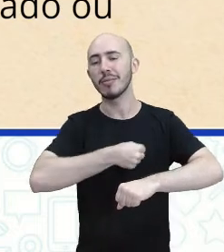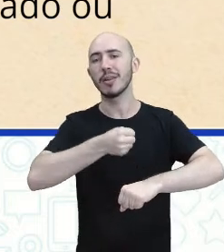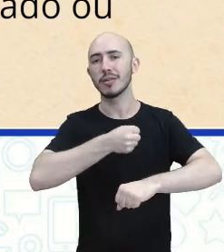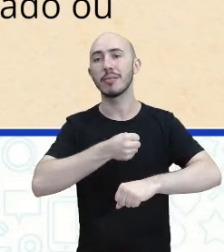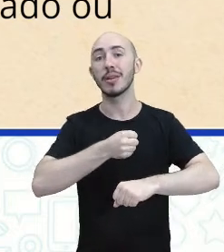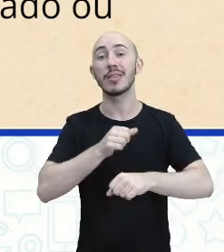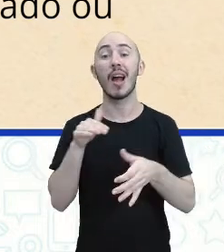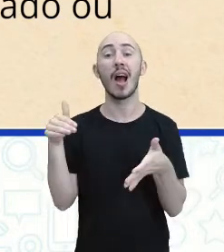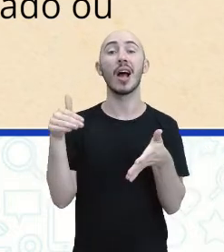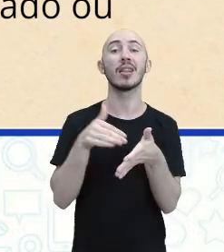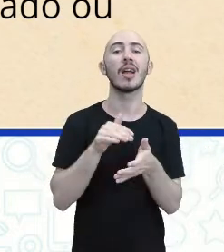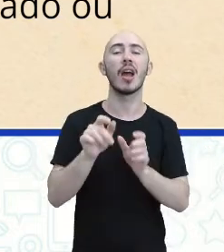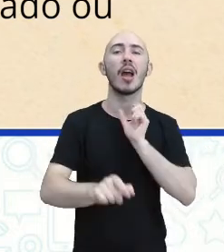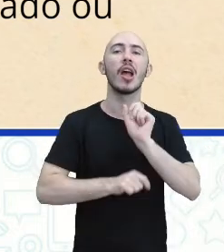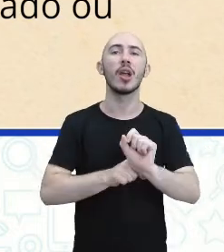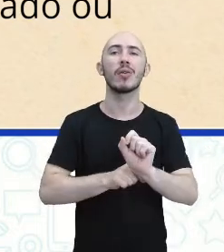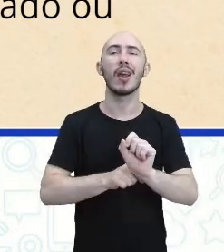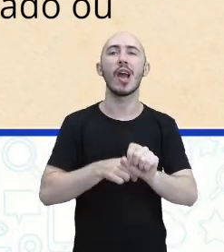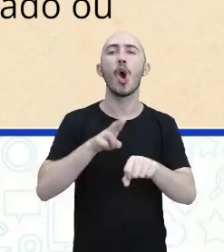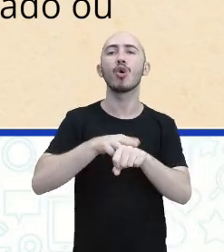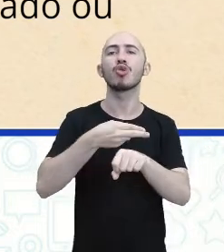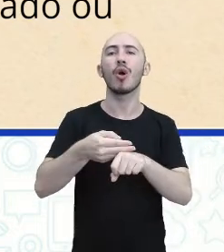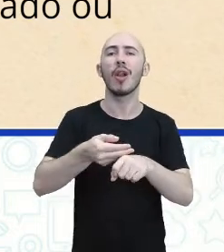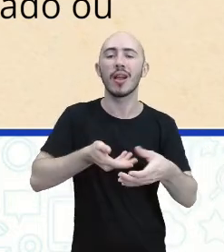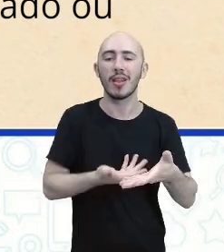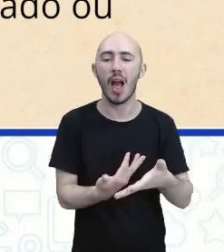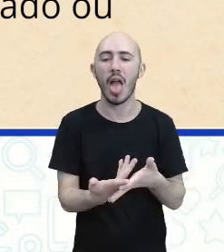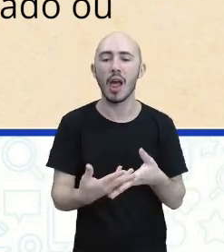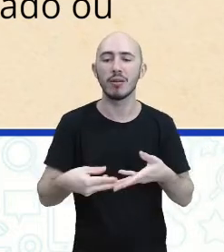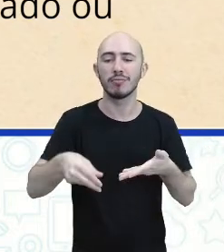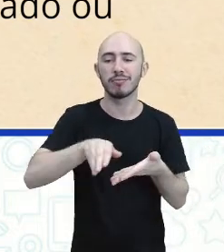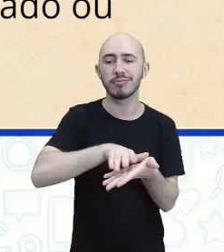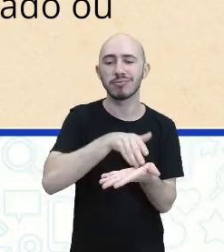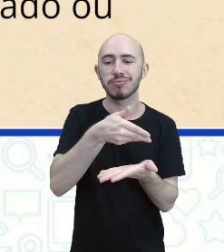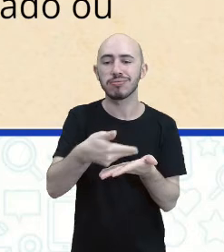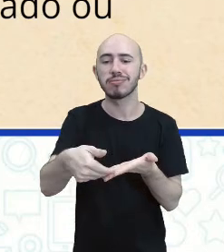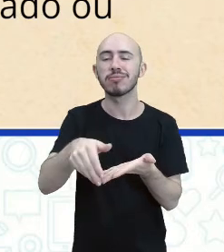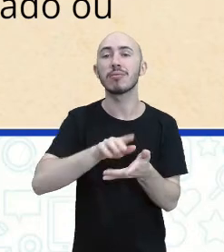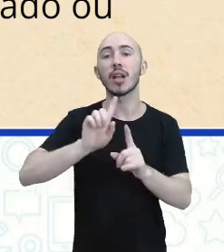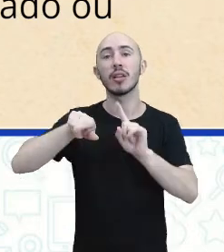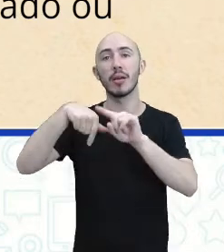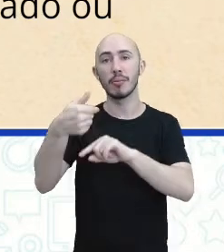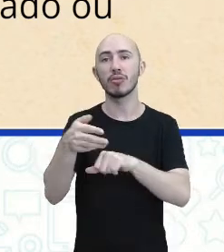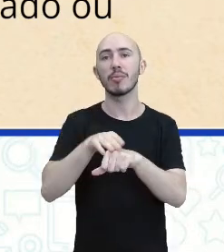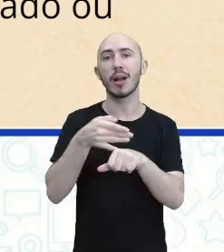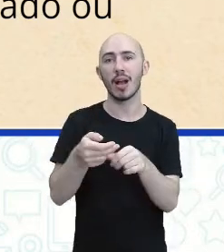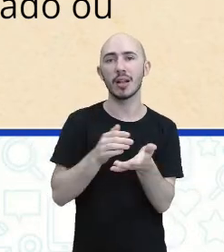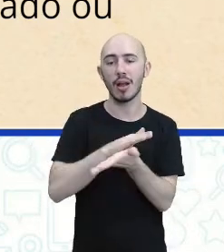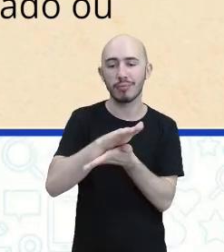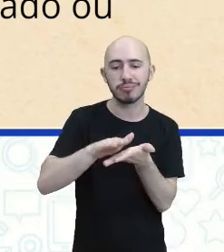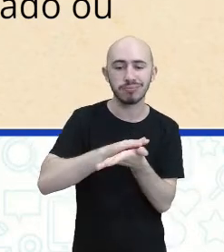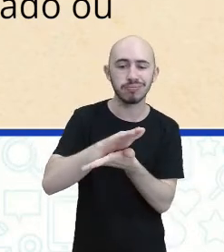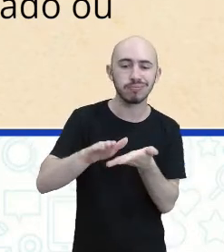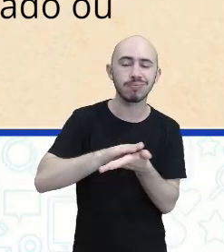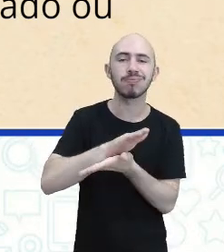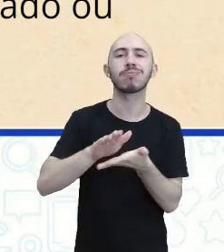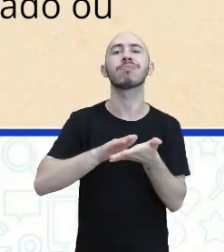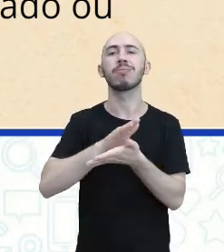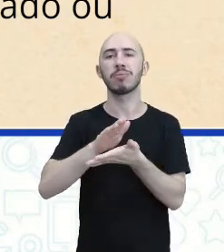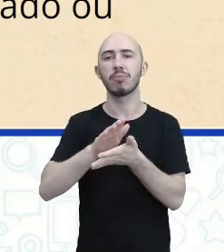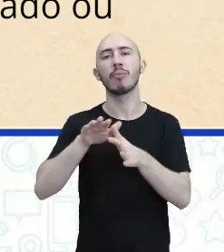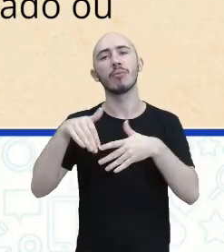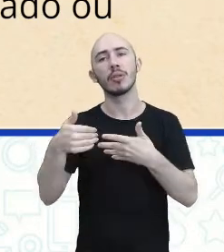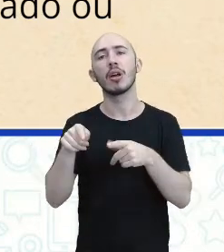da panela. Deixe esfriar bem. Depois, unte as mãos com margarina, faça as bolinhas e enrole-as